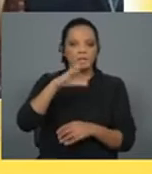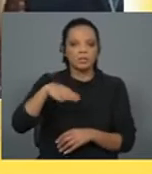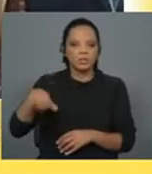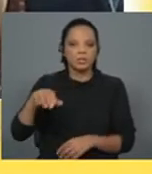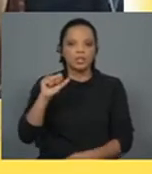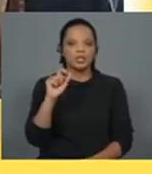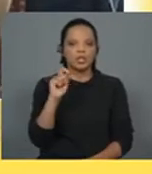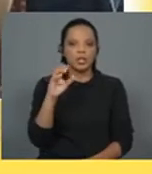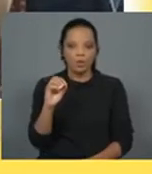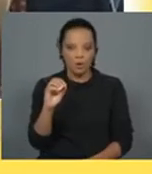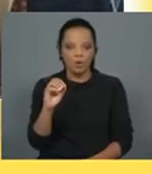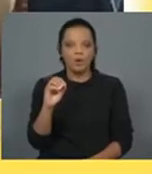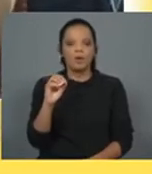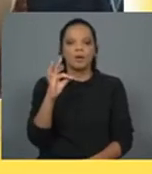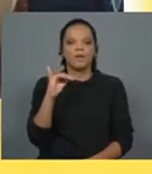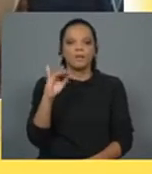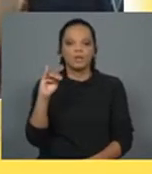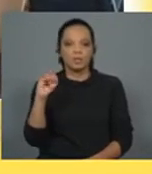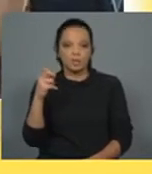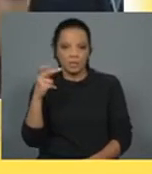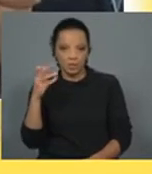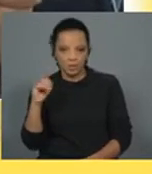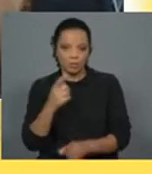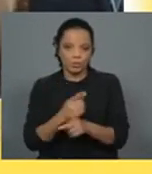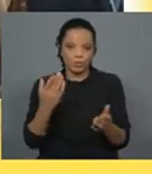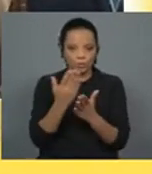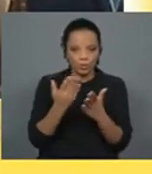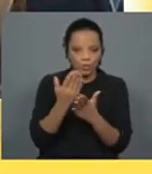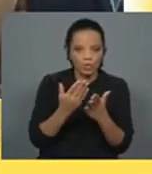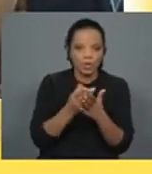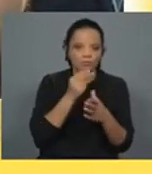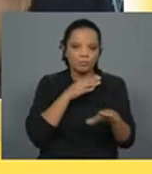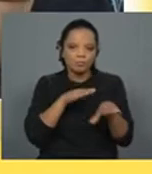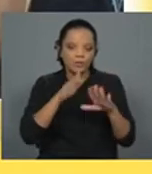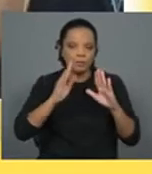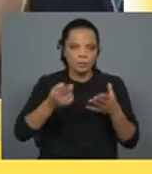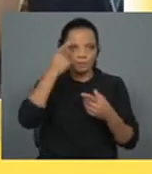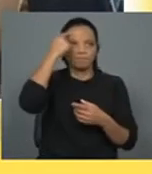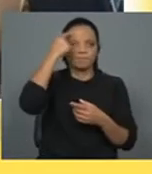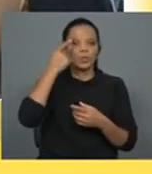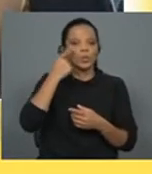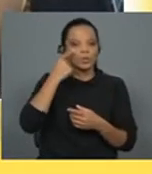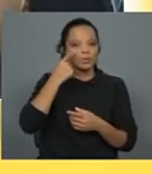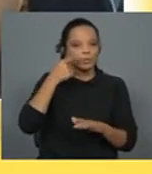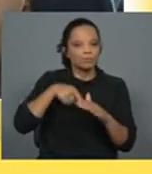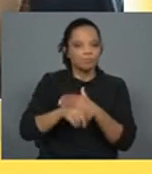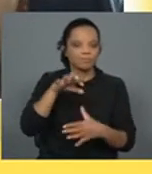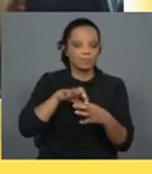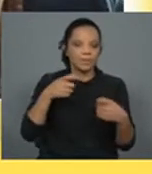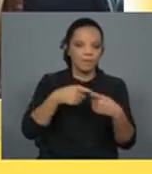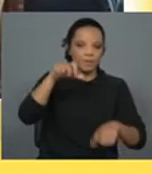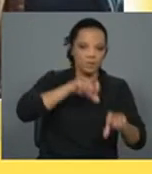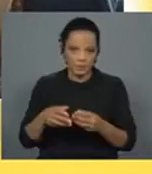para ser sismólogo e para estudar os sismos é preciso ser geofísico, ter muitos conhecimentos ao nível da física e da